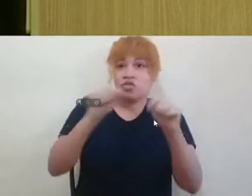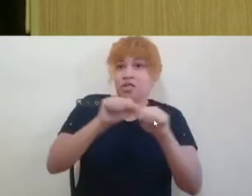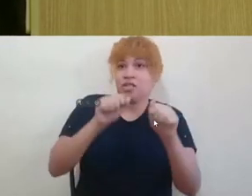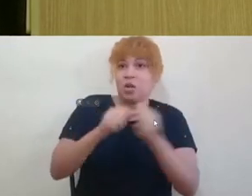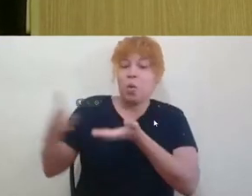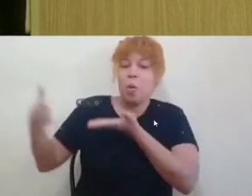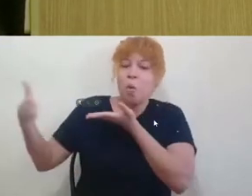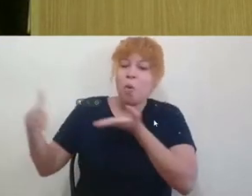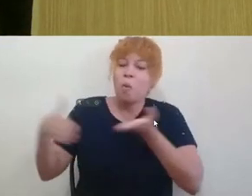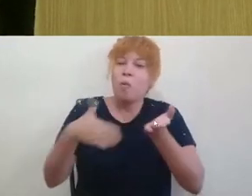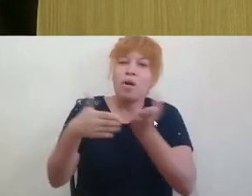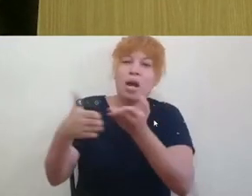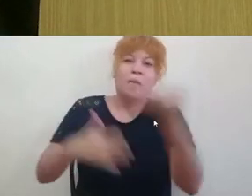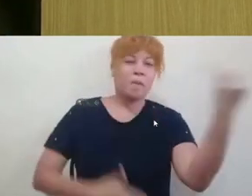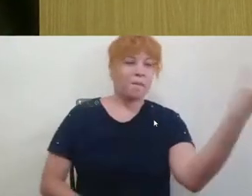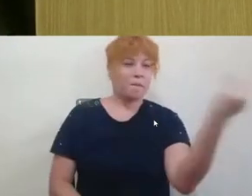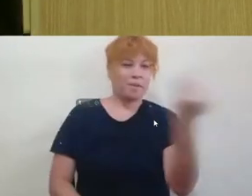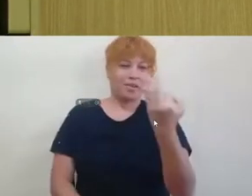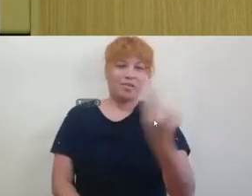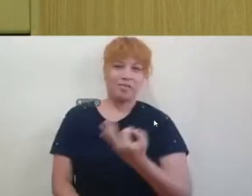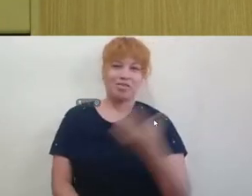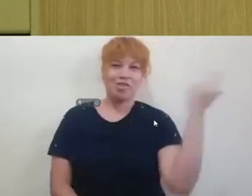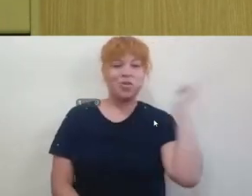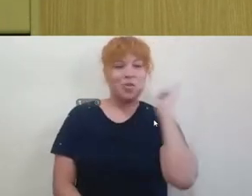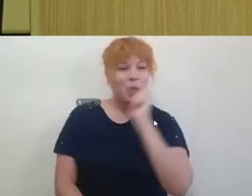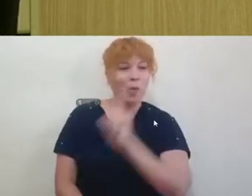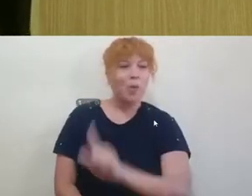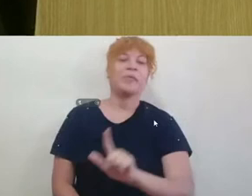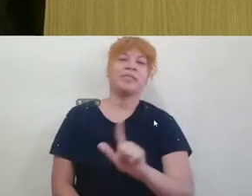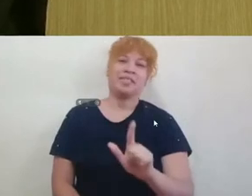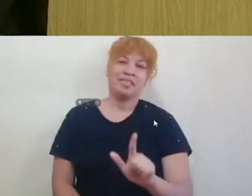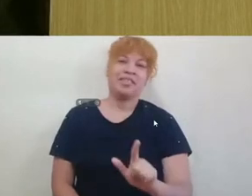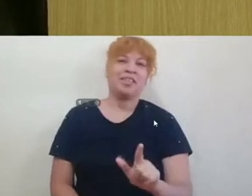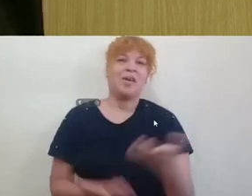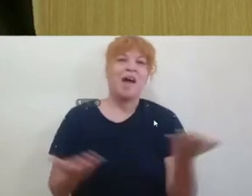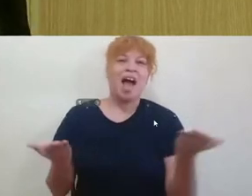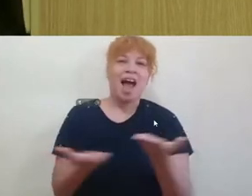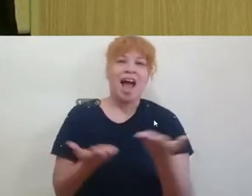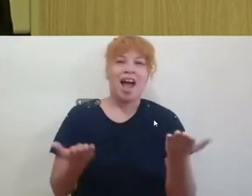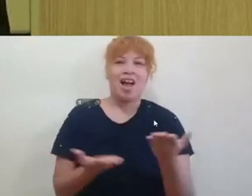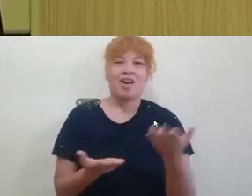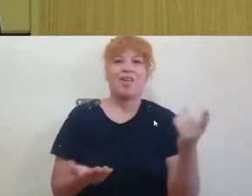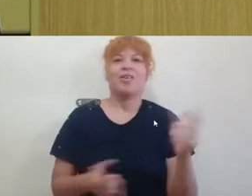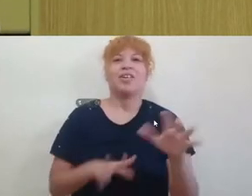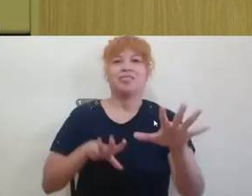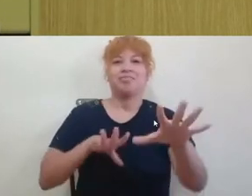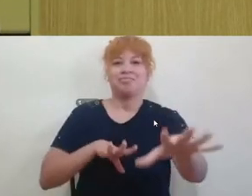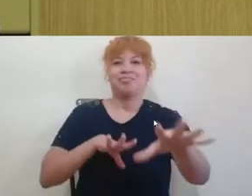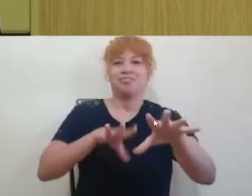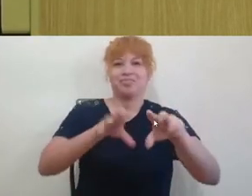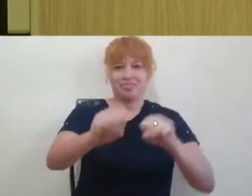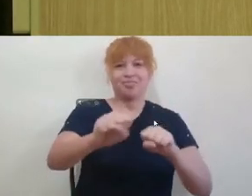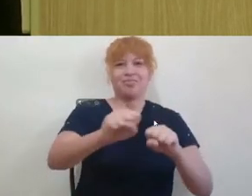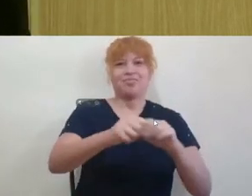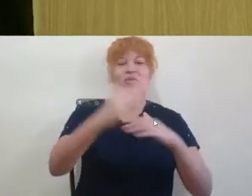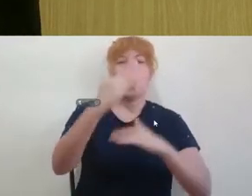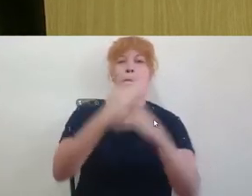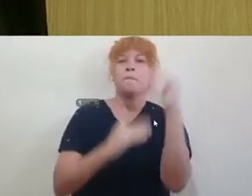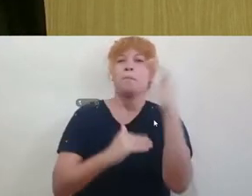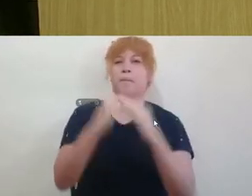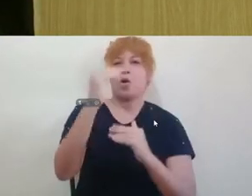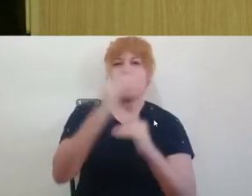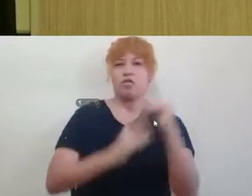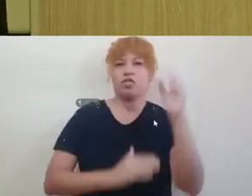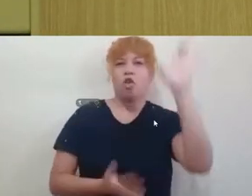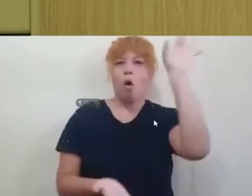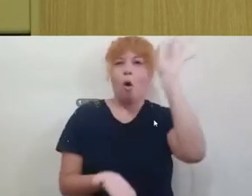somos professores. E, acima de tudo, todos nós aqui somos educadores. É isso que nós somos,